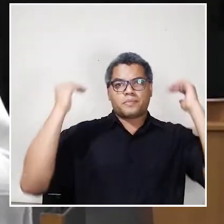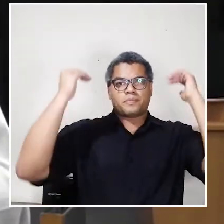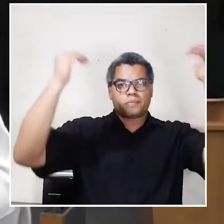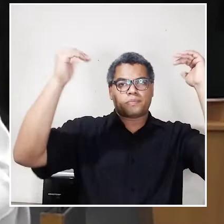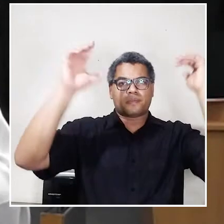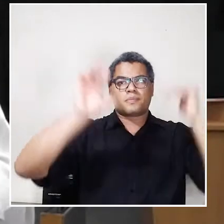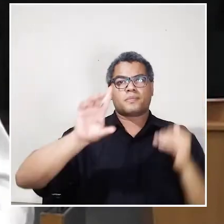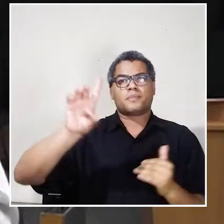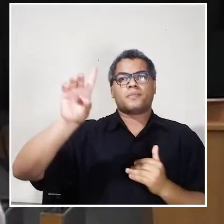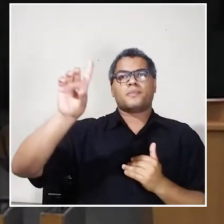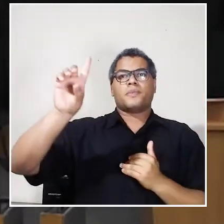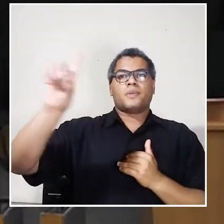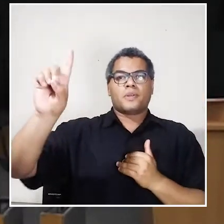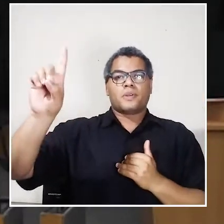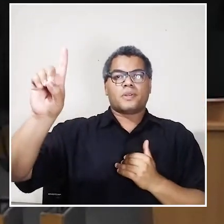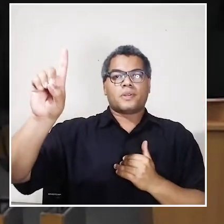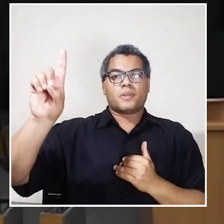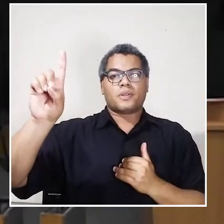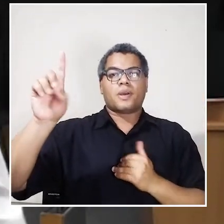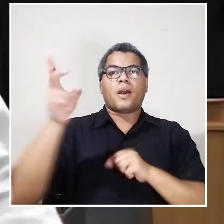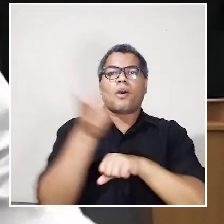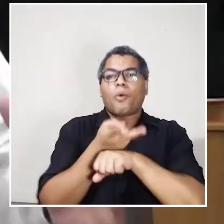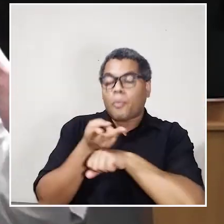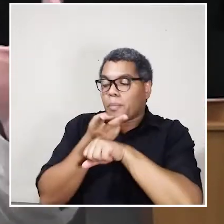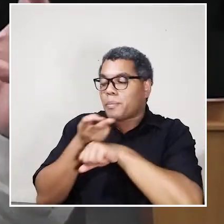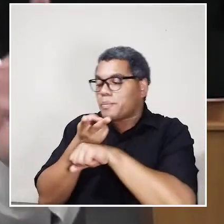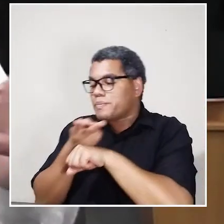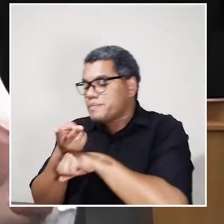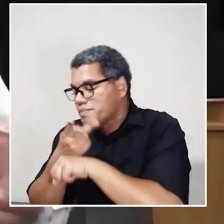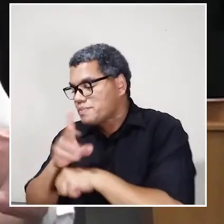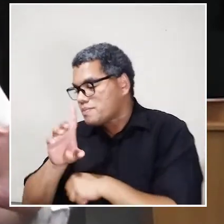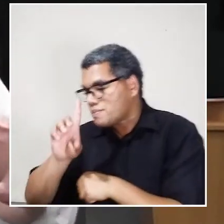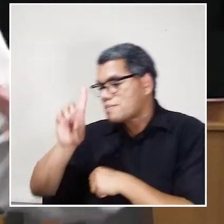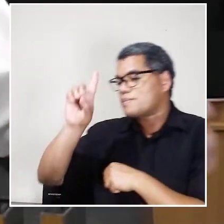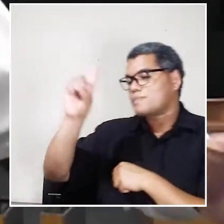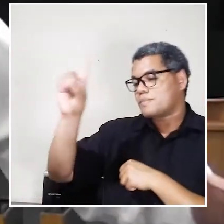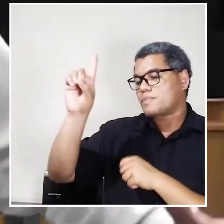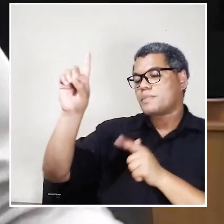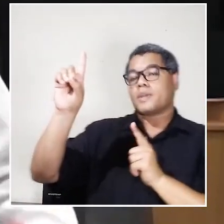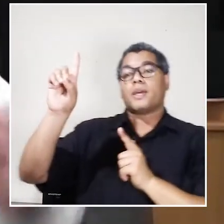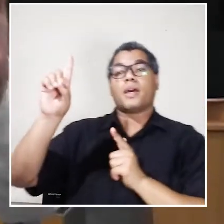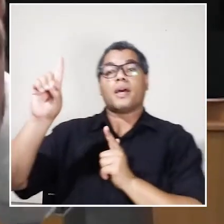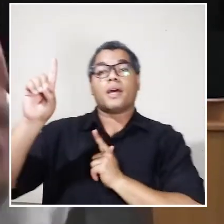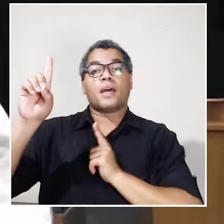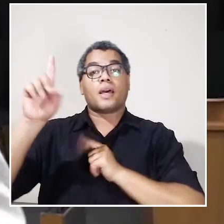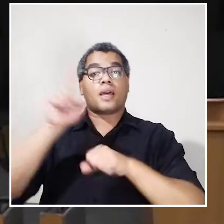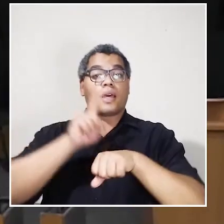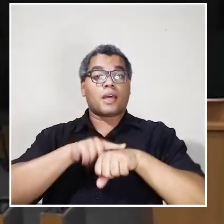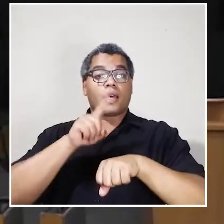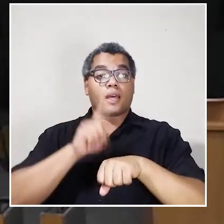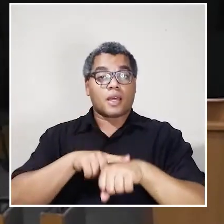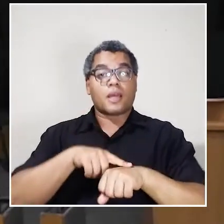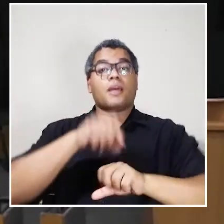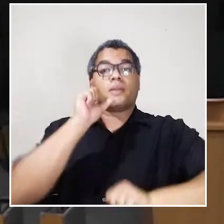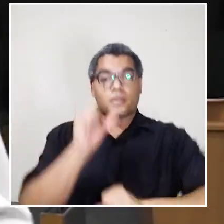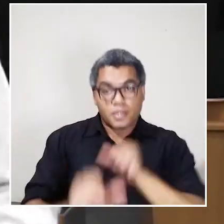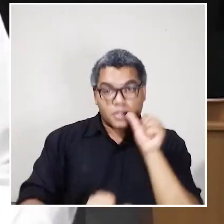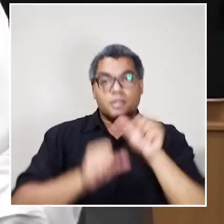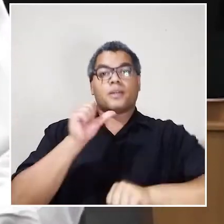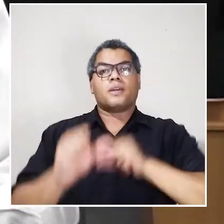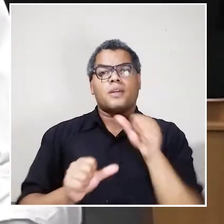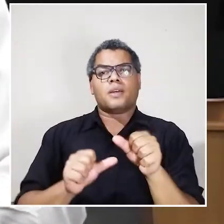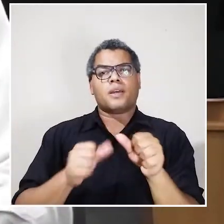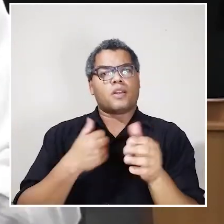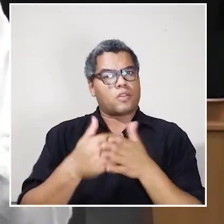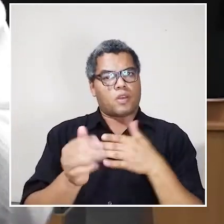soberano Deus. Ao buscarmos a Deus para tempos de restauração, não estamos